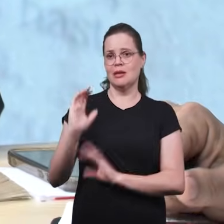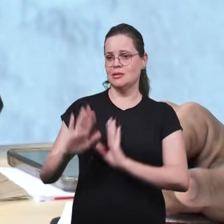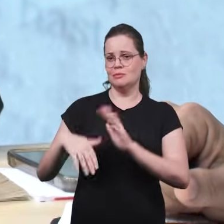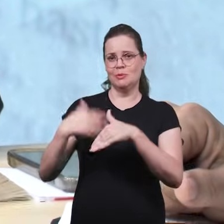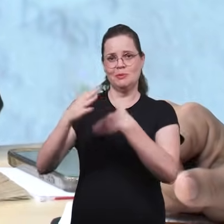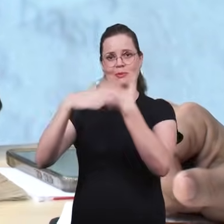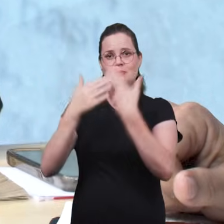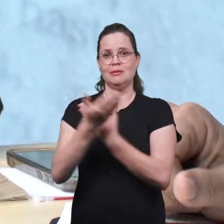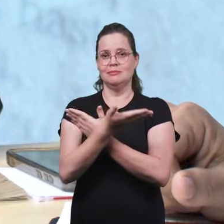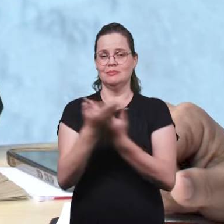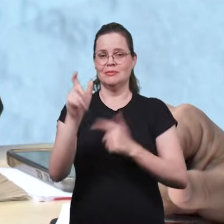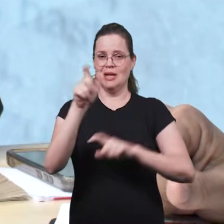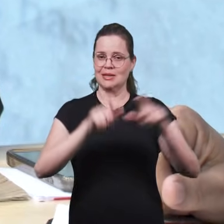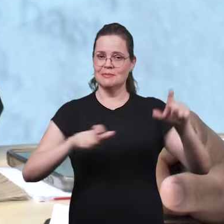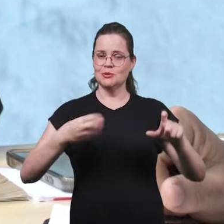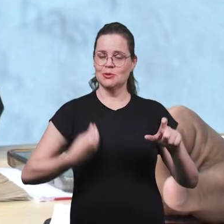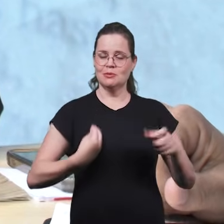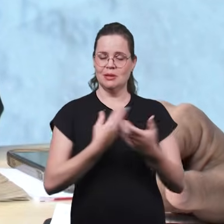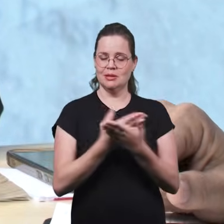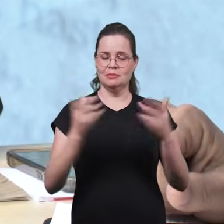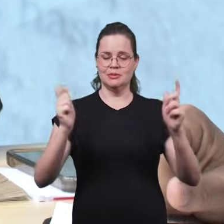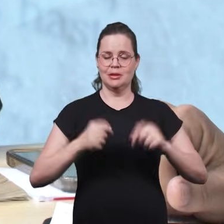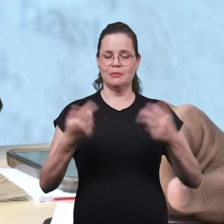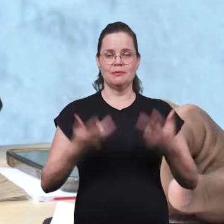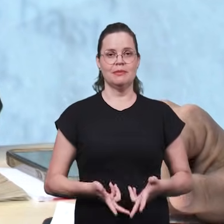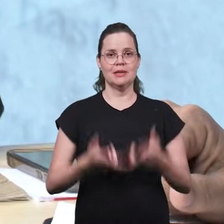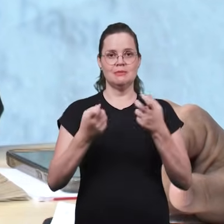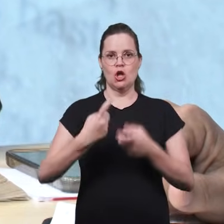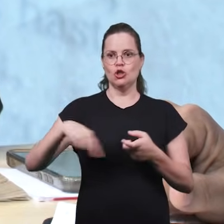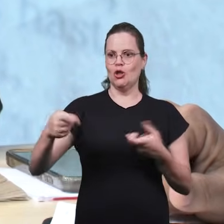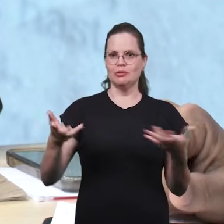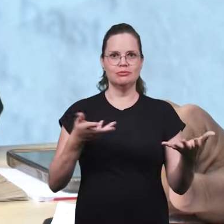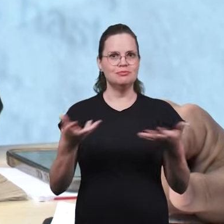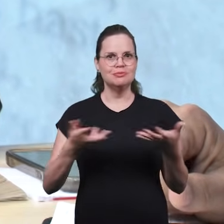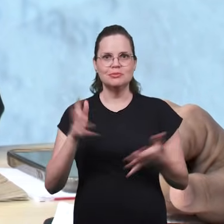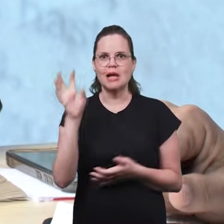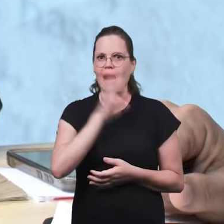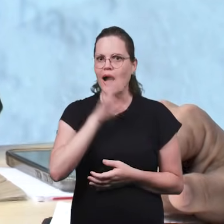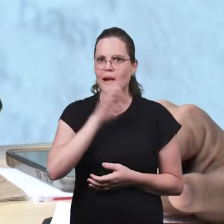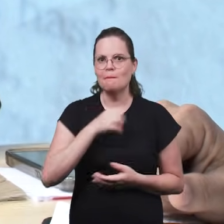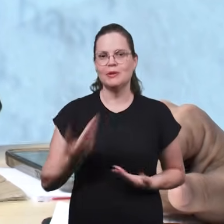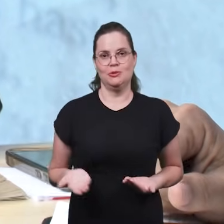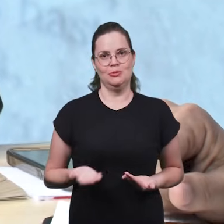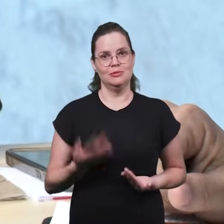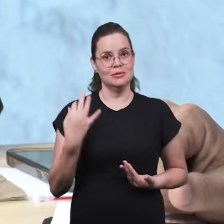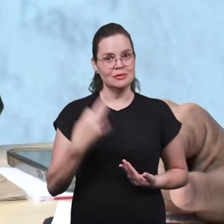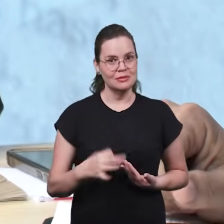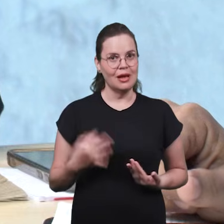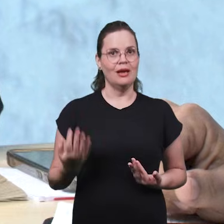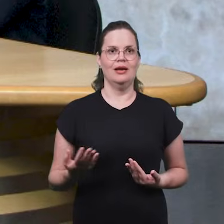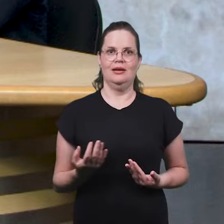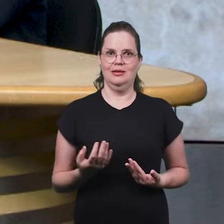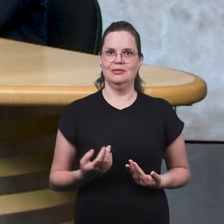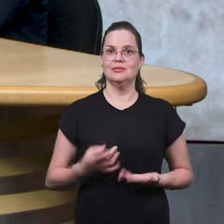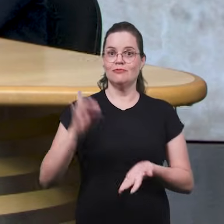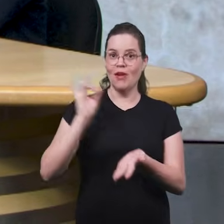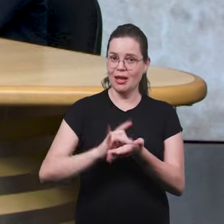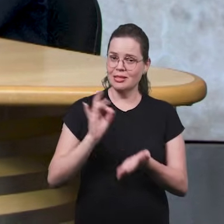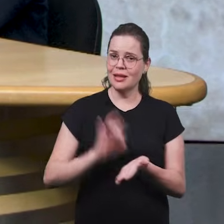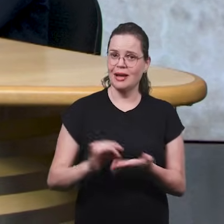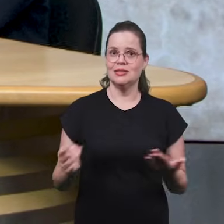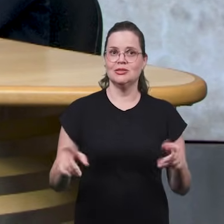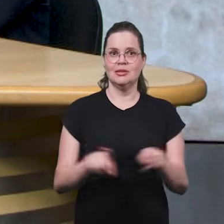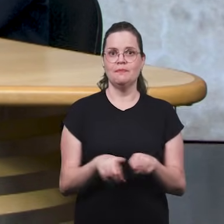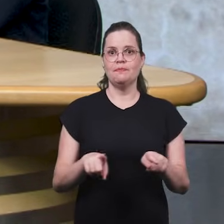olhos, diante de todos aqueles que estão participando conosco desse programa. Nós estamos correndo de uma parte para a outra. De forma concreta. De